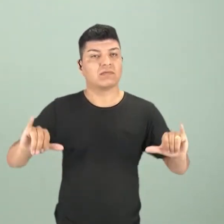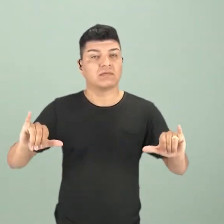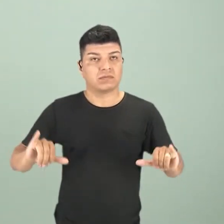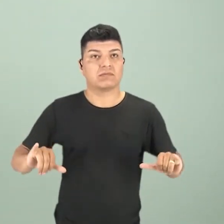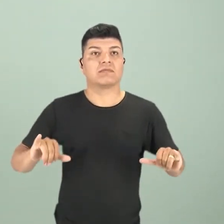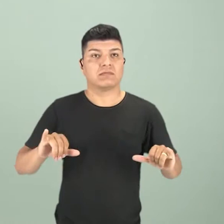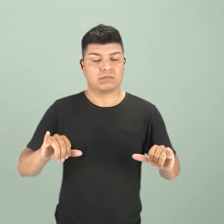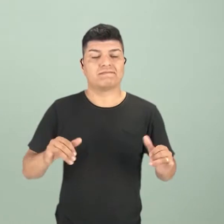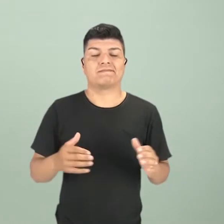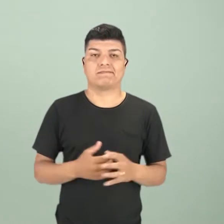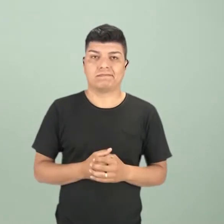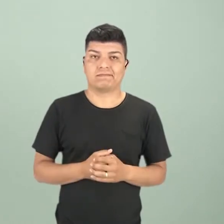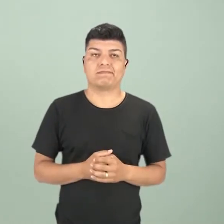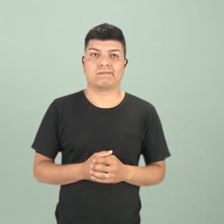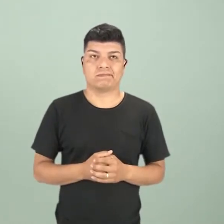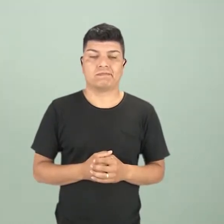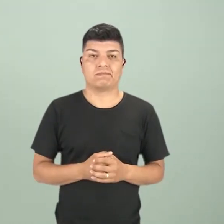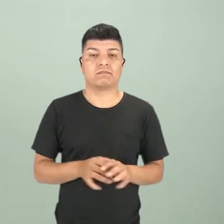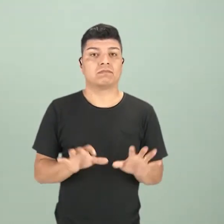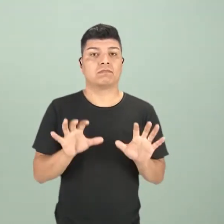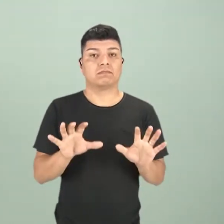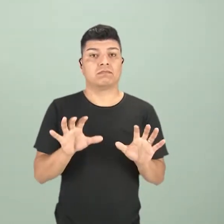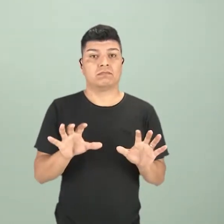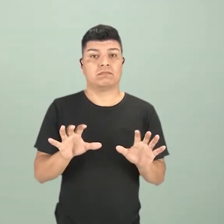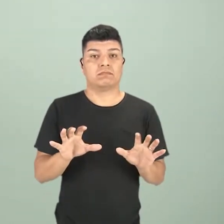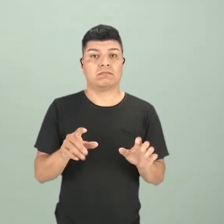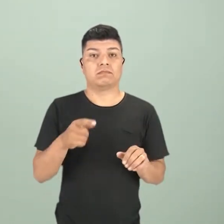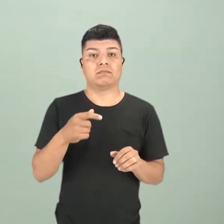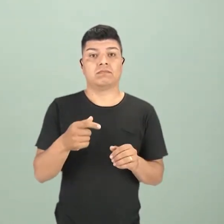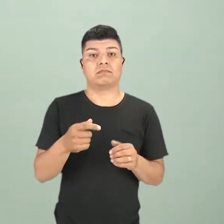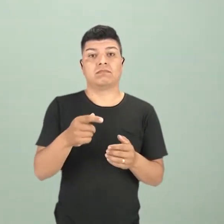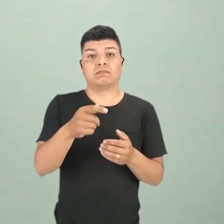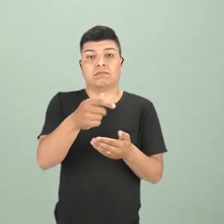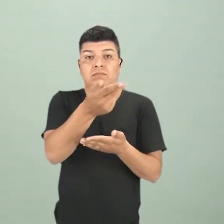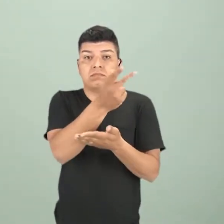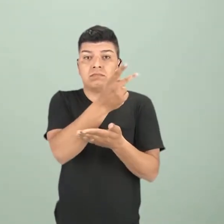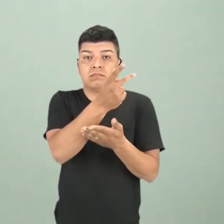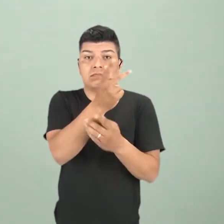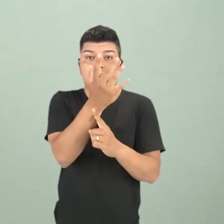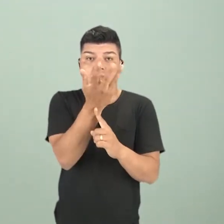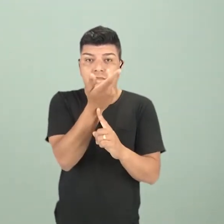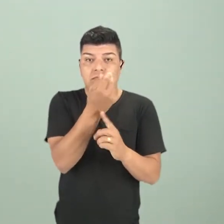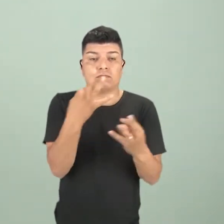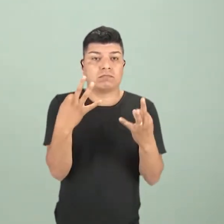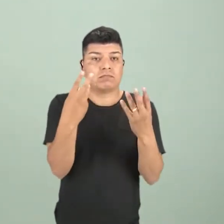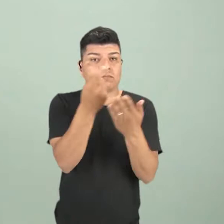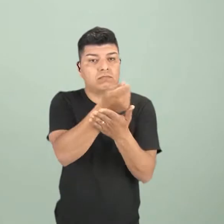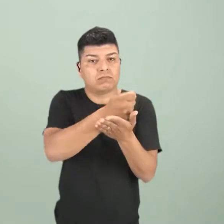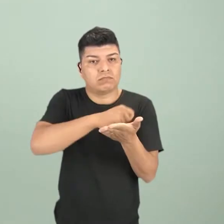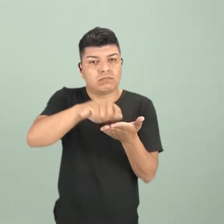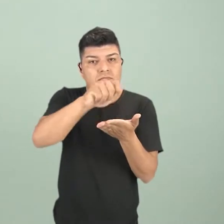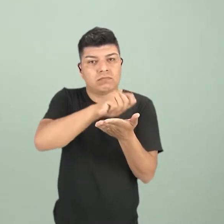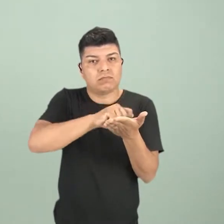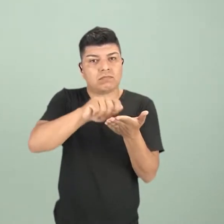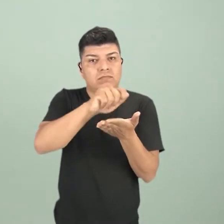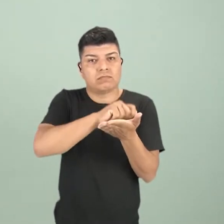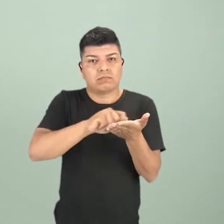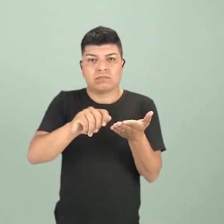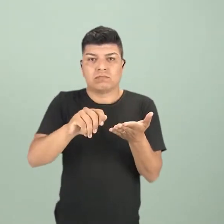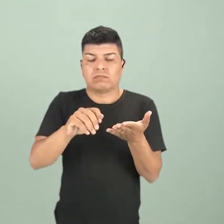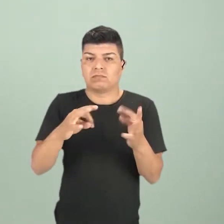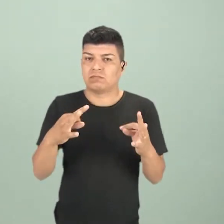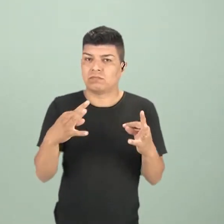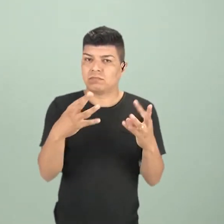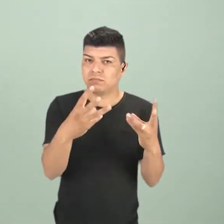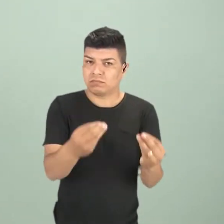e colocaram na sua arte, na escrita, todo esse engajamento, vamos